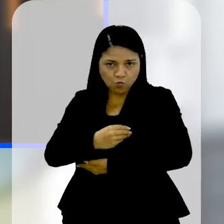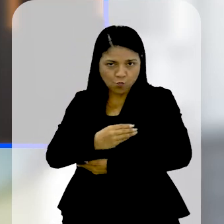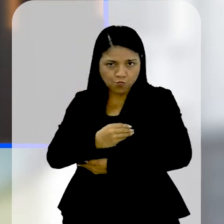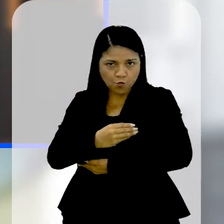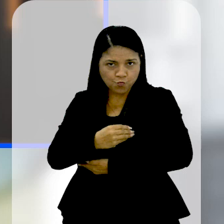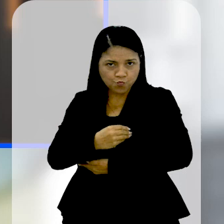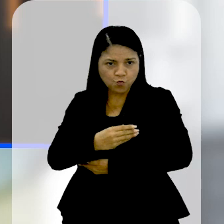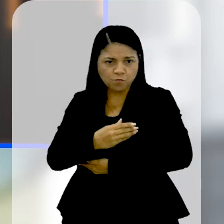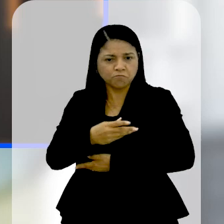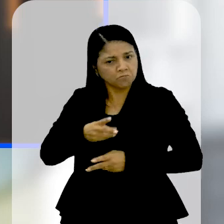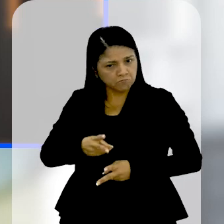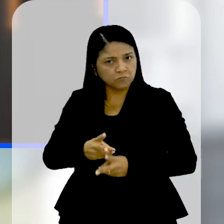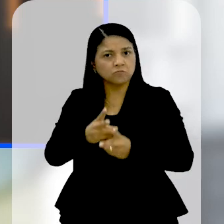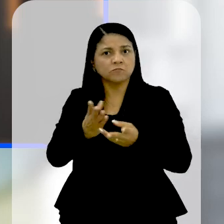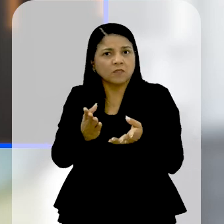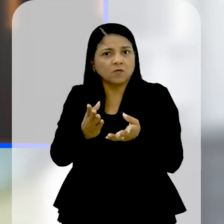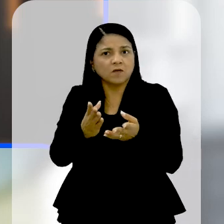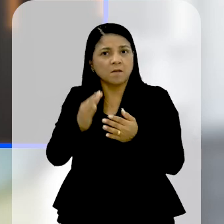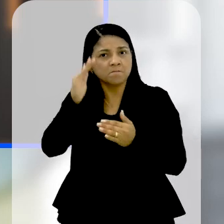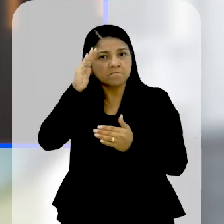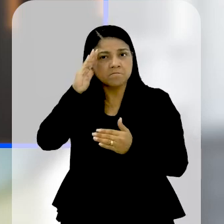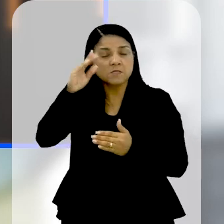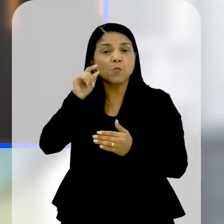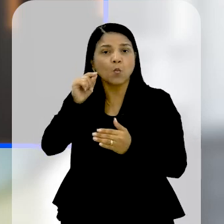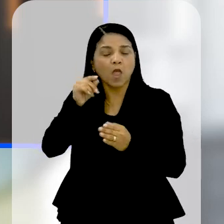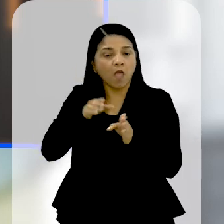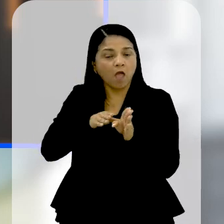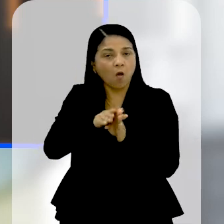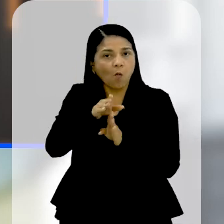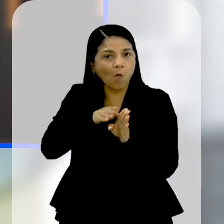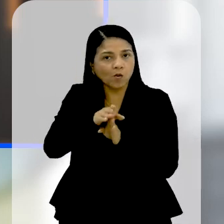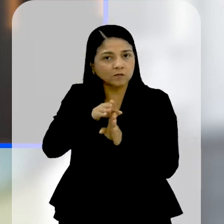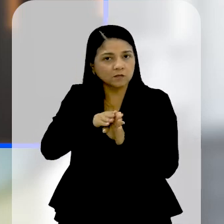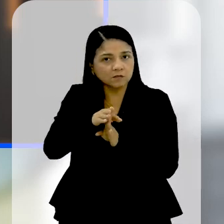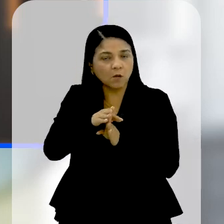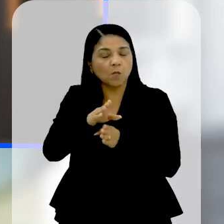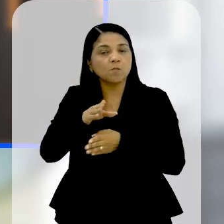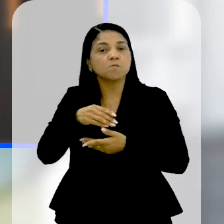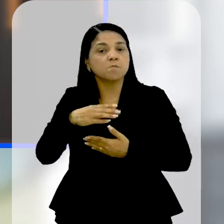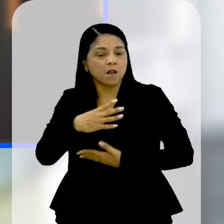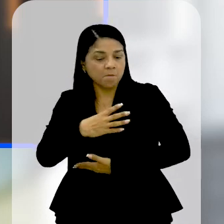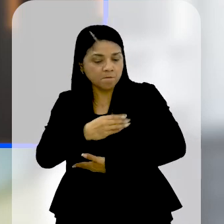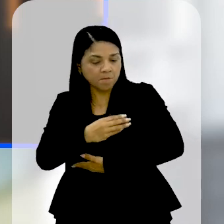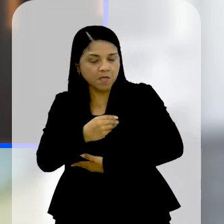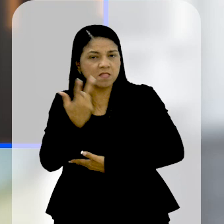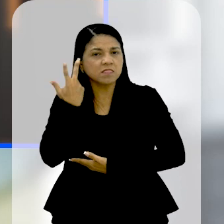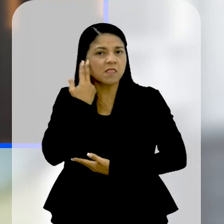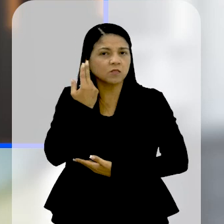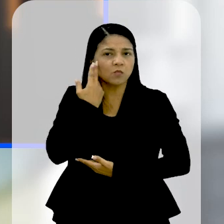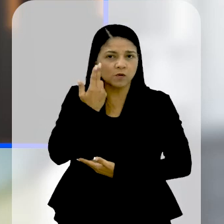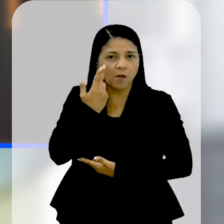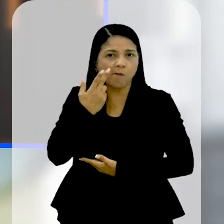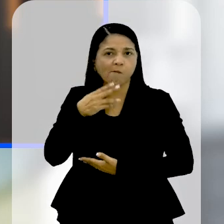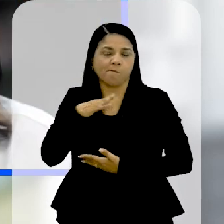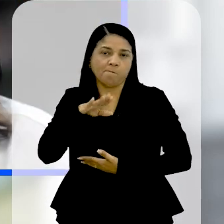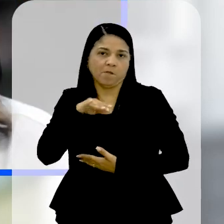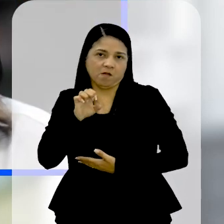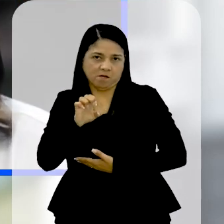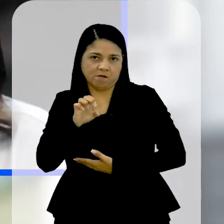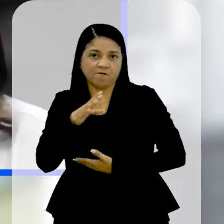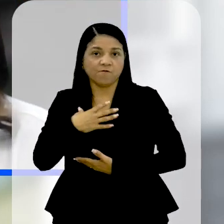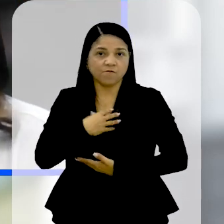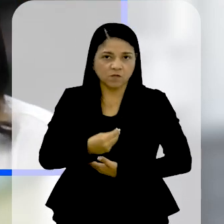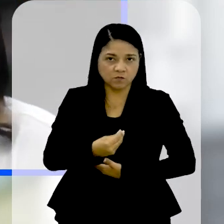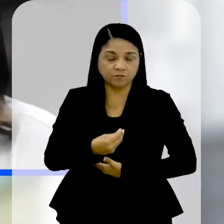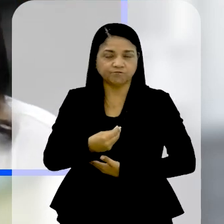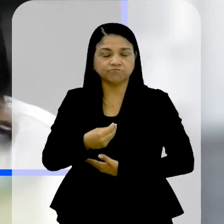em último caso, que a prioridade deve ser sempre a recomendação pela amamentação, né, natural da própria